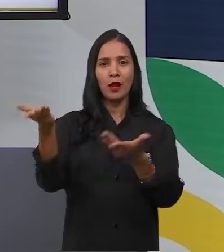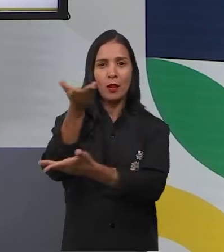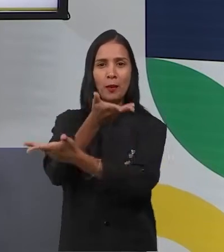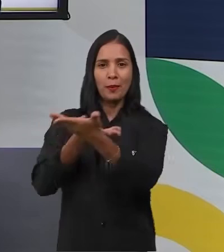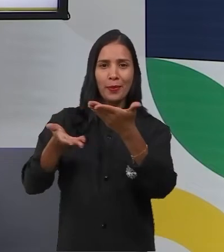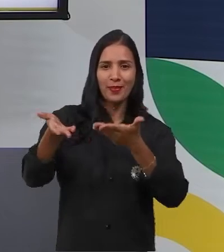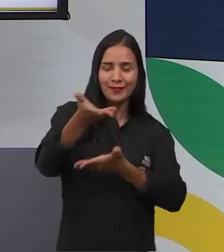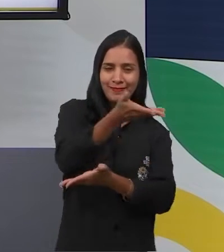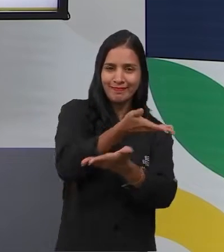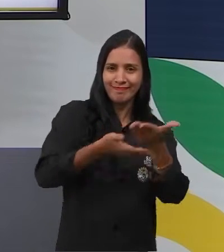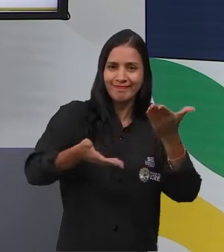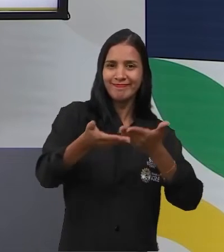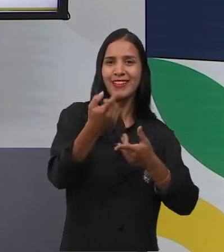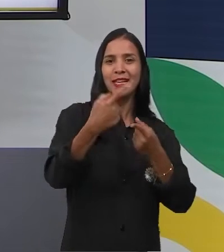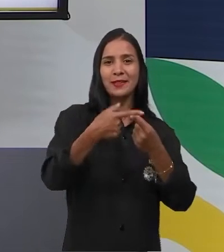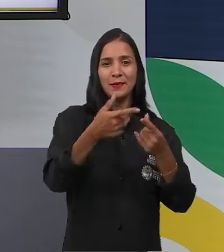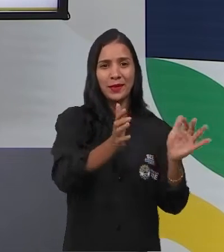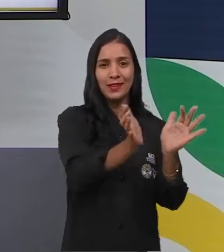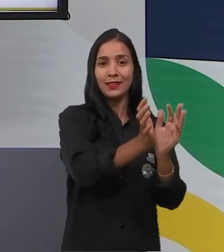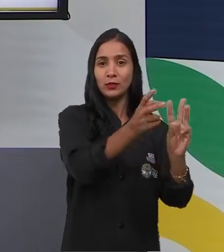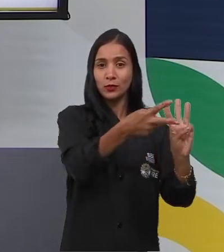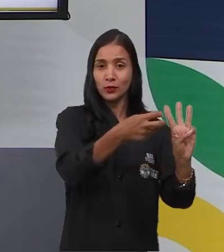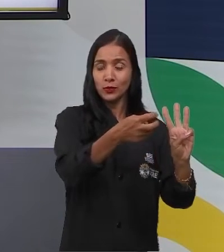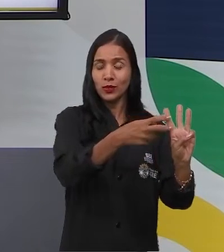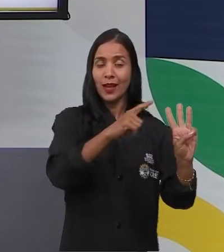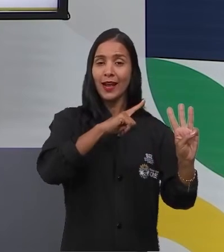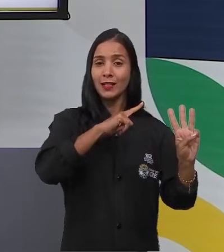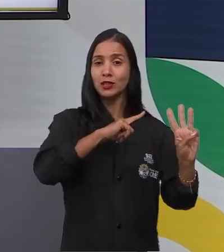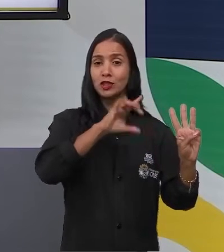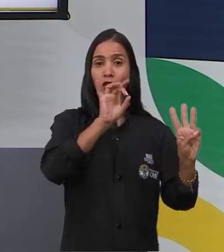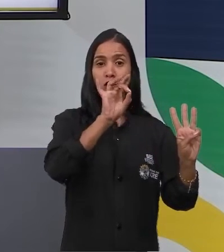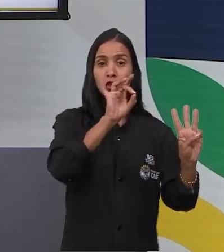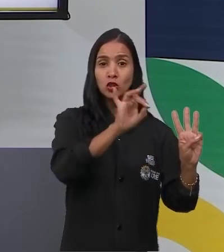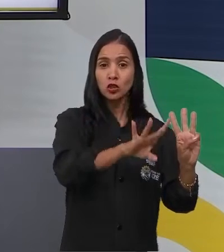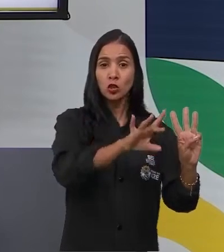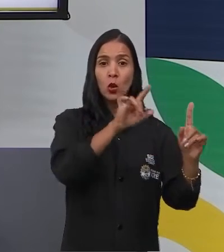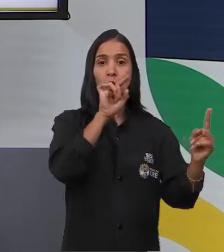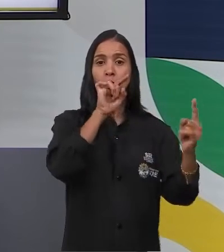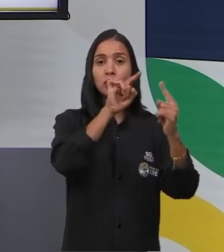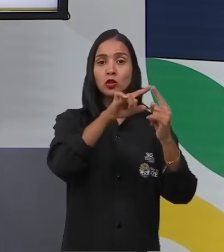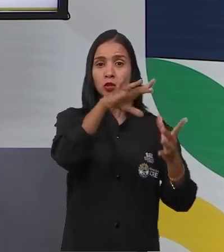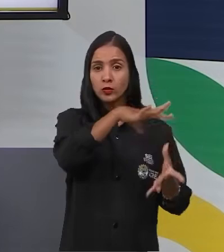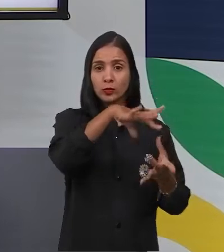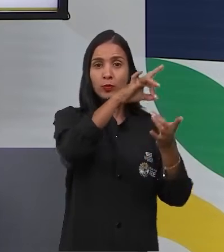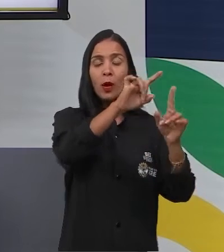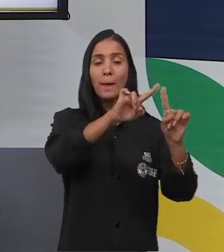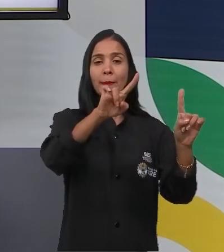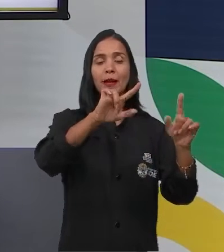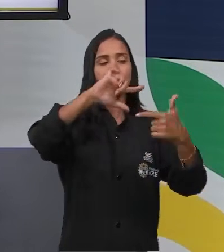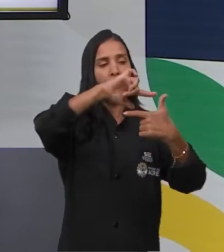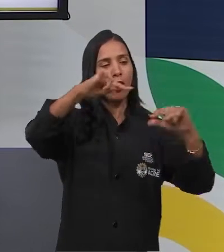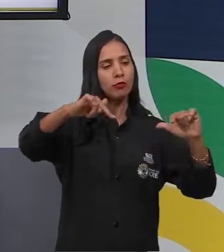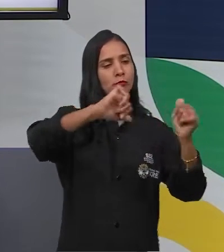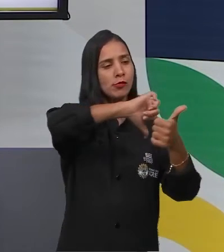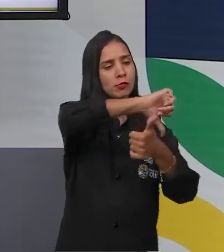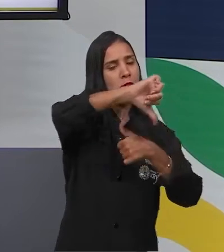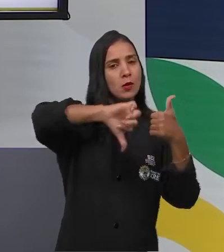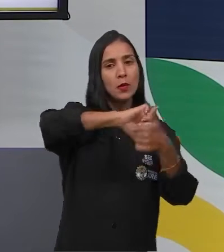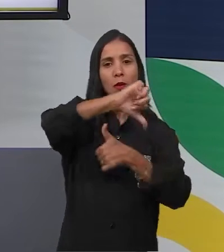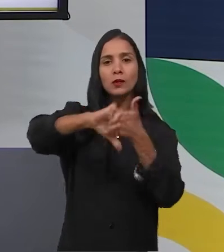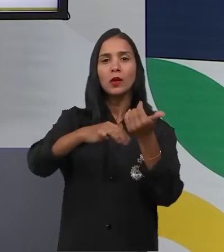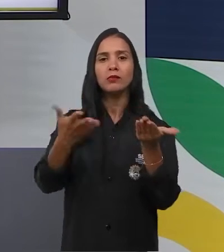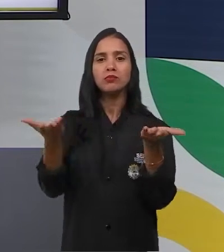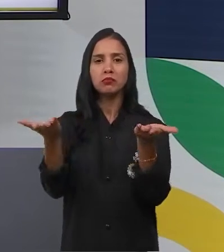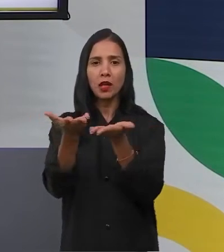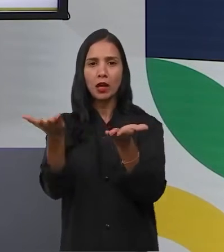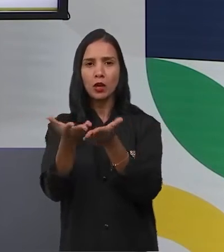Eles eram desenvolvidos com um direcionamento espiritual, mas com essa troca, com a contemporaneidade, com a cidade, elas